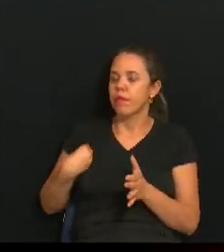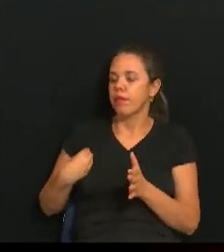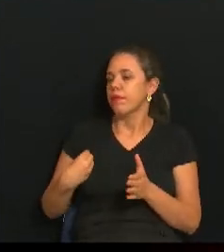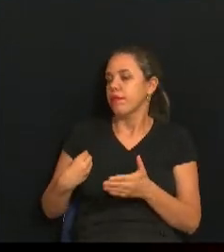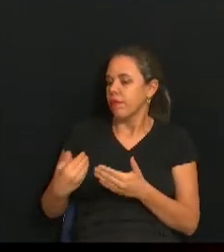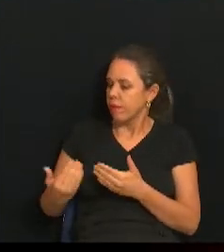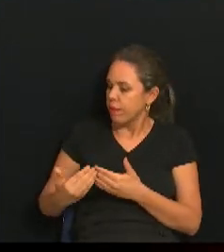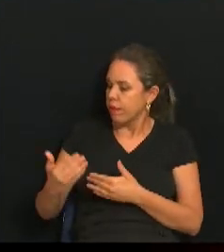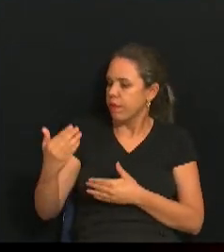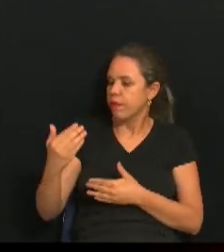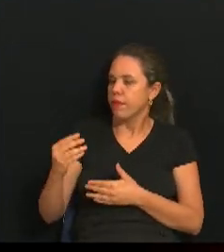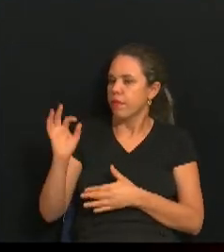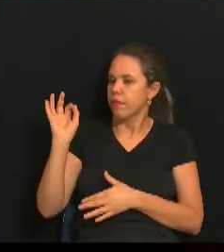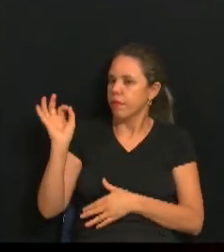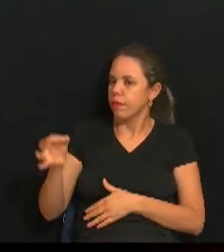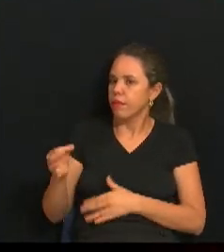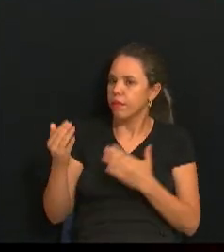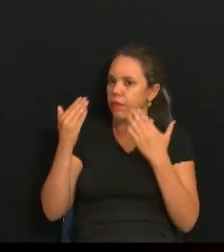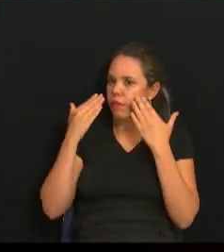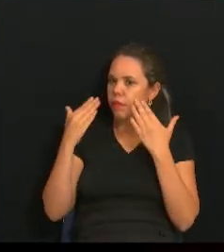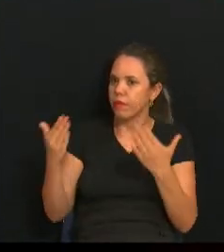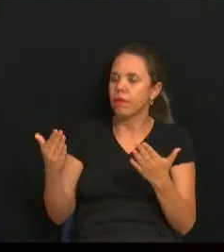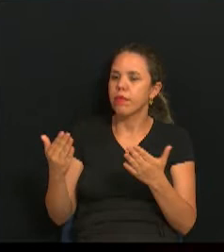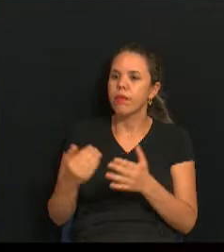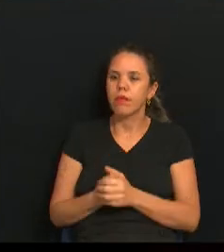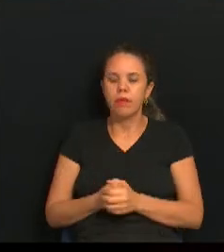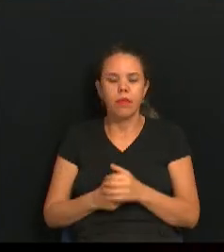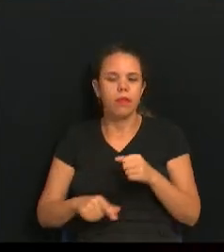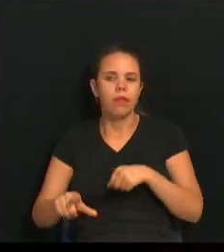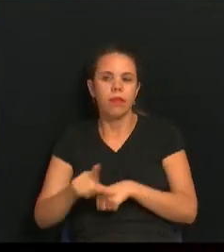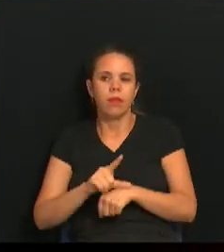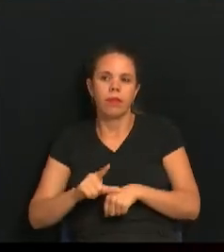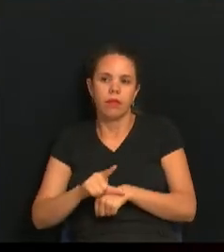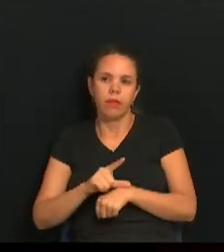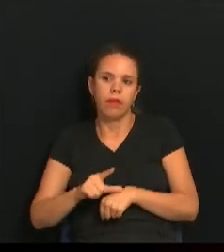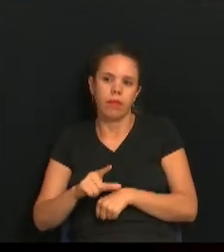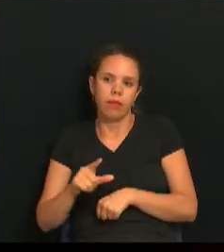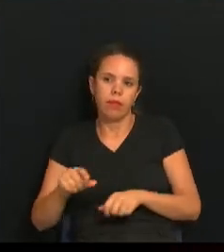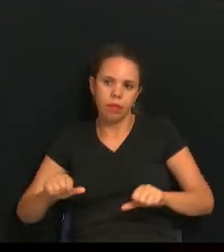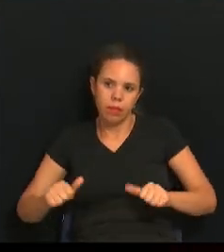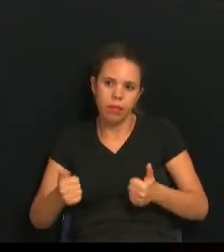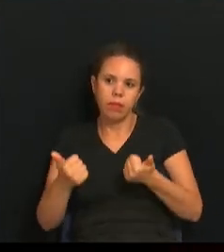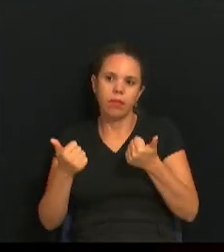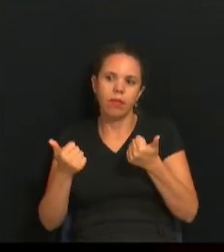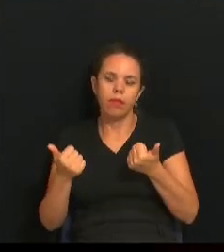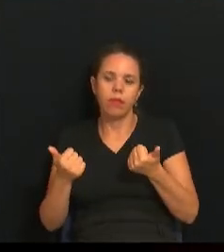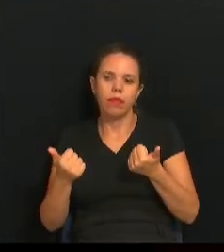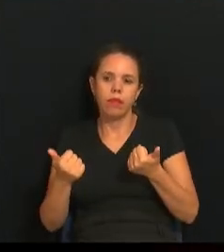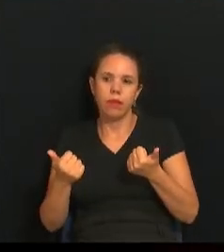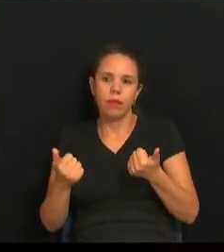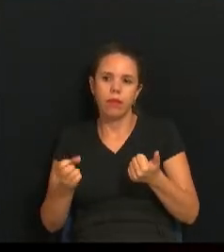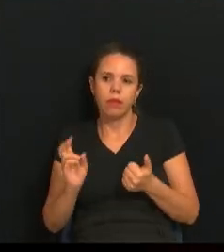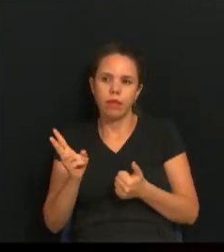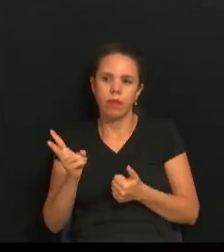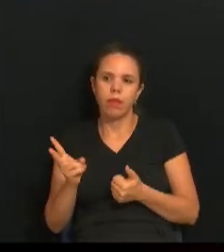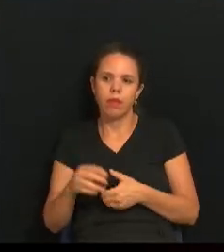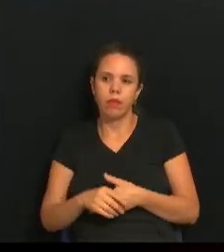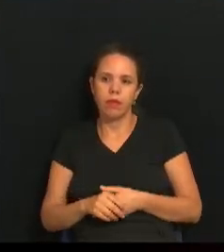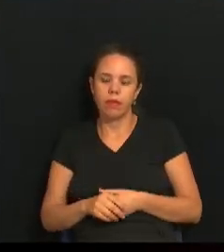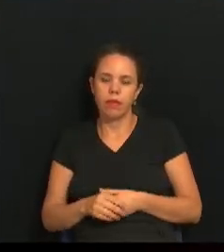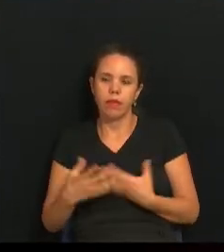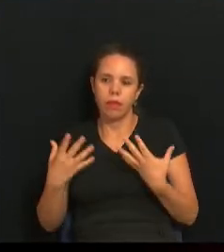com certeza, mediante esta vigência legislativa, é que os impactos positivos e negativos devem ser